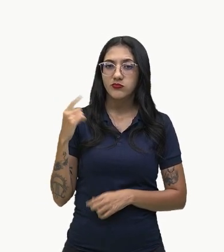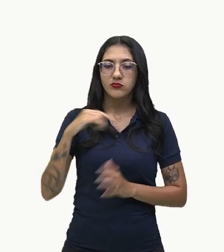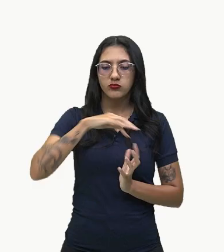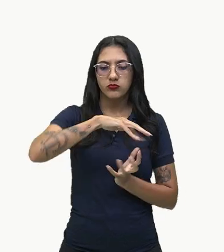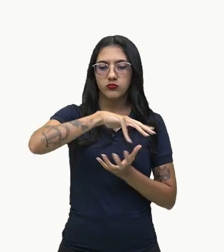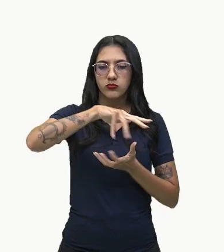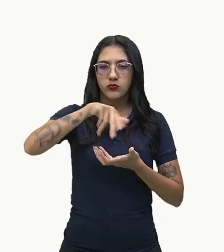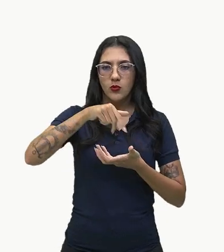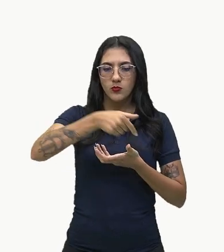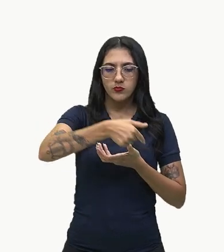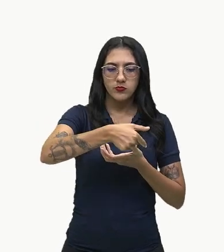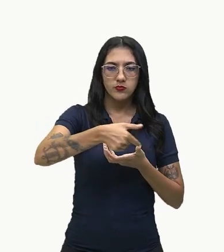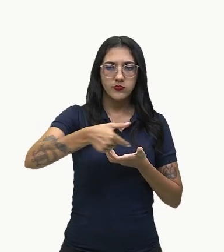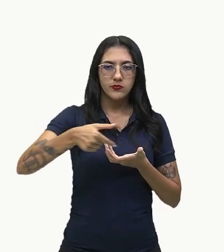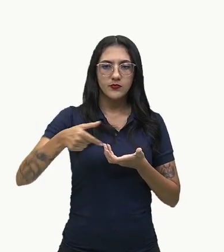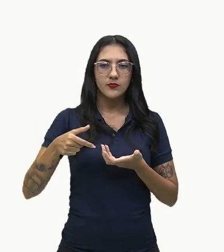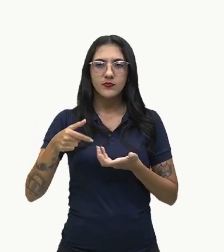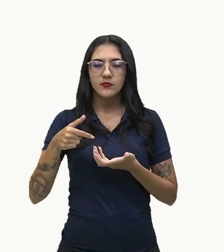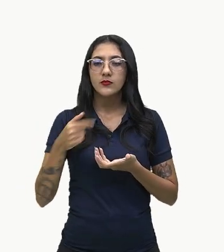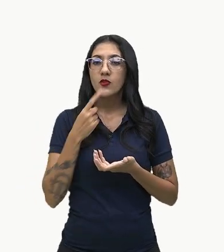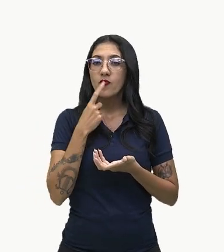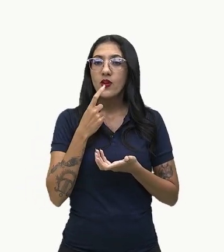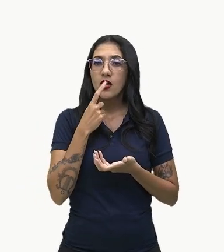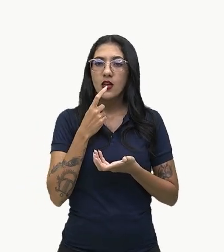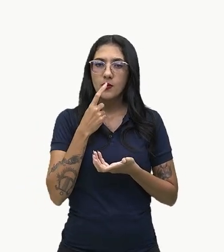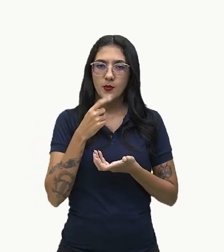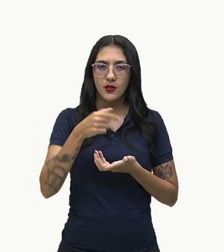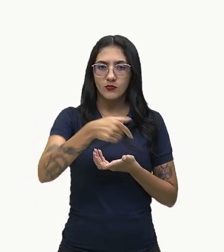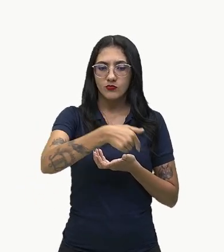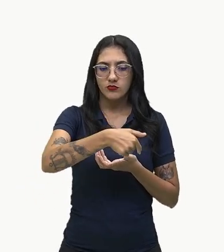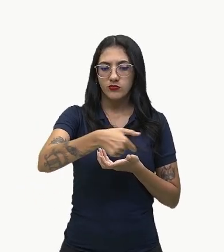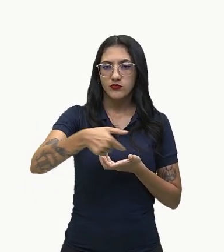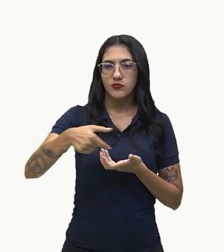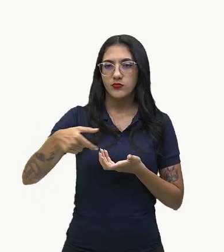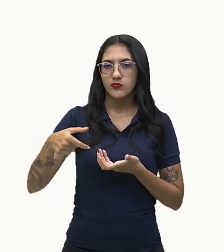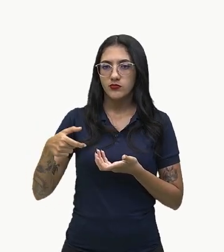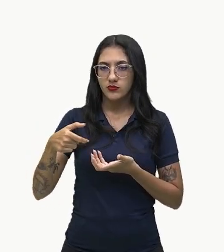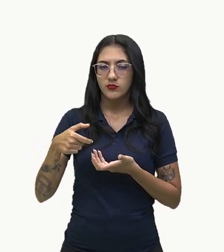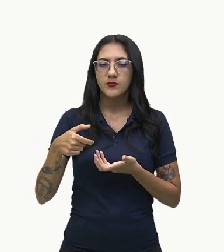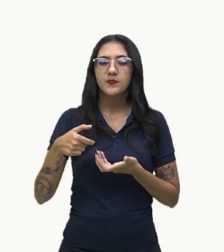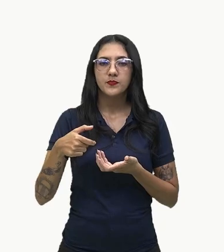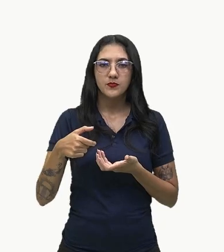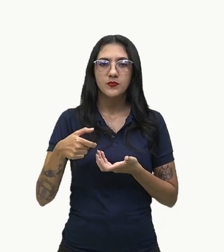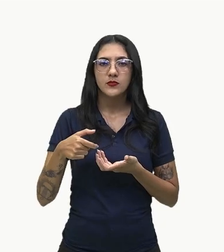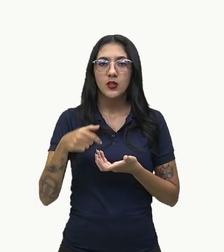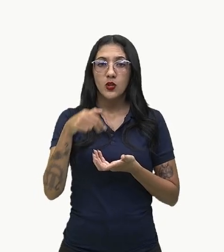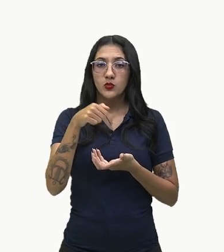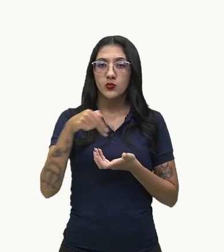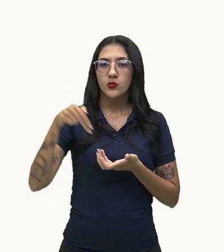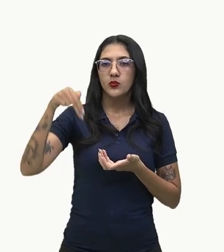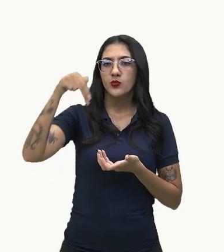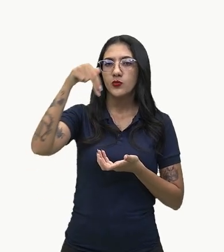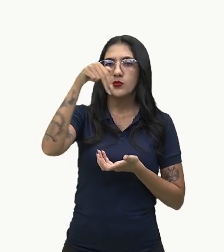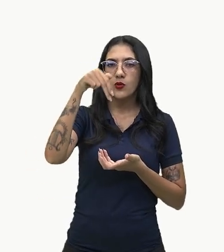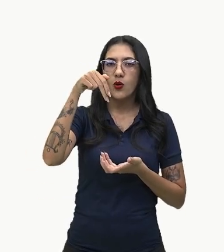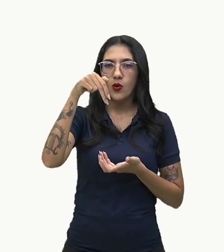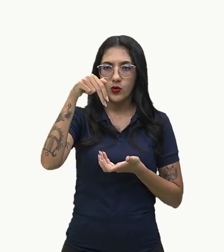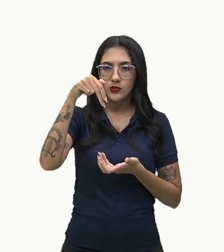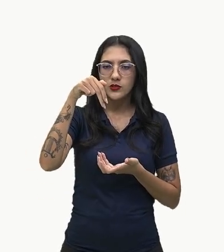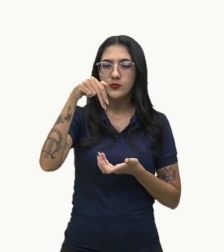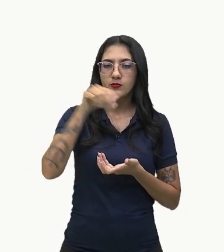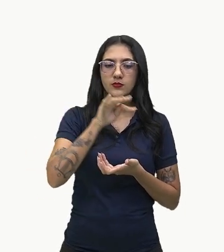está bem ao centro do nosso mapa. Nós temos no hemisfério norte a zona